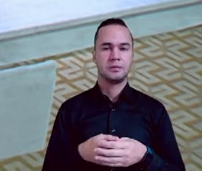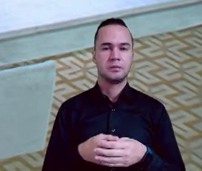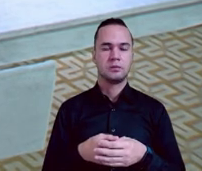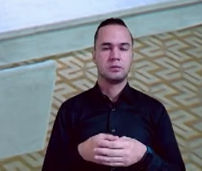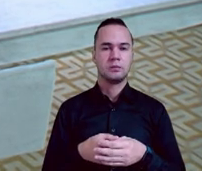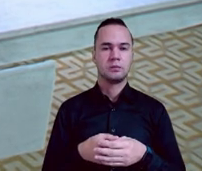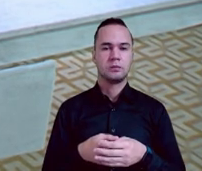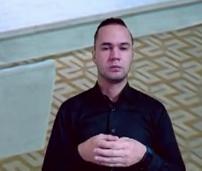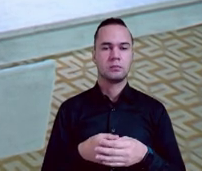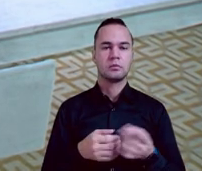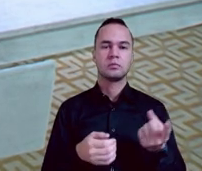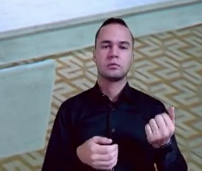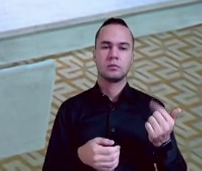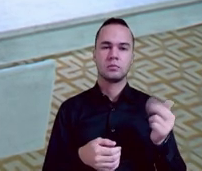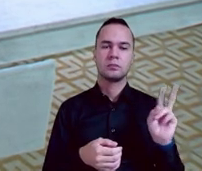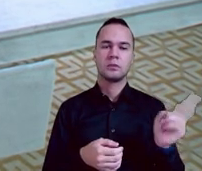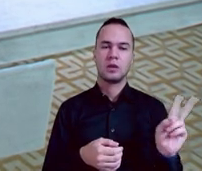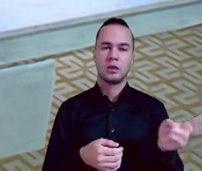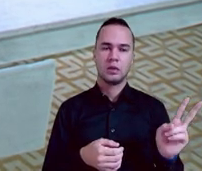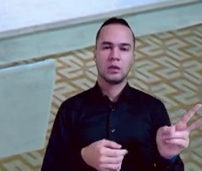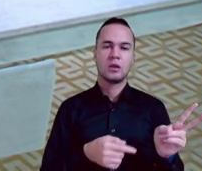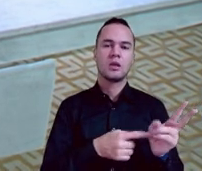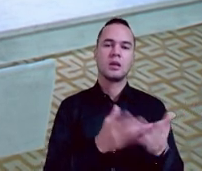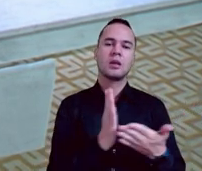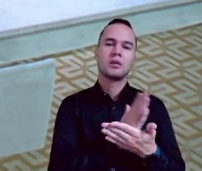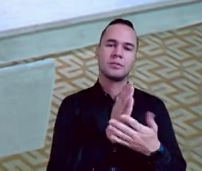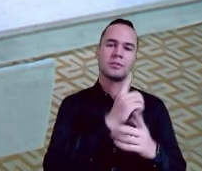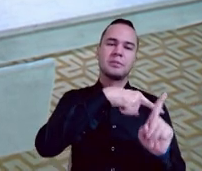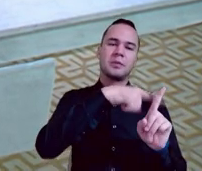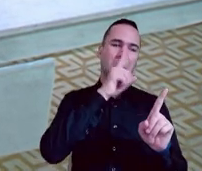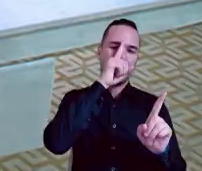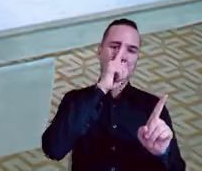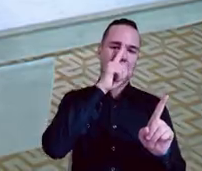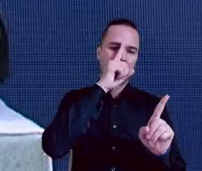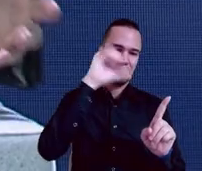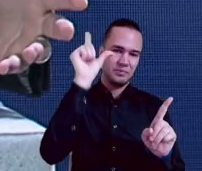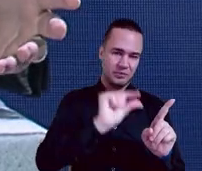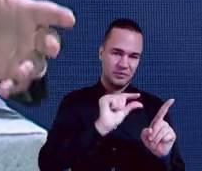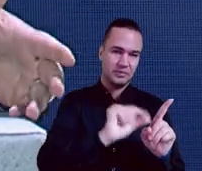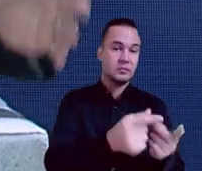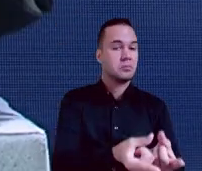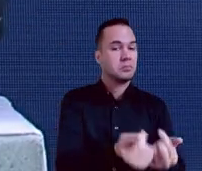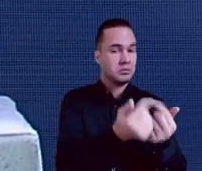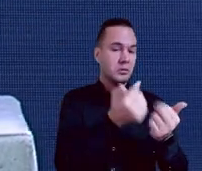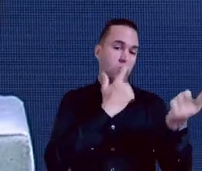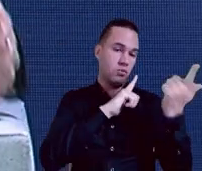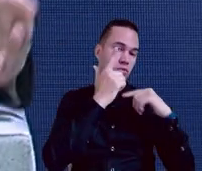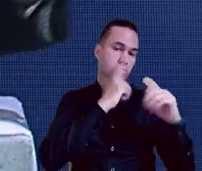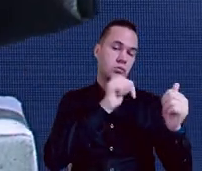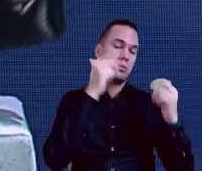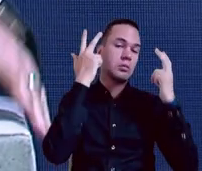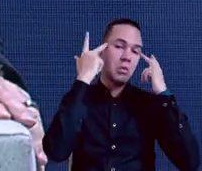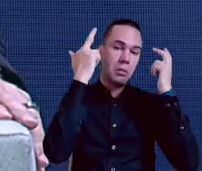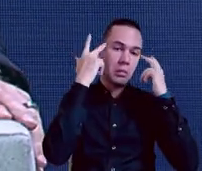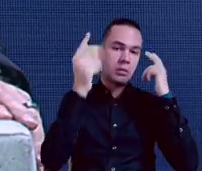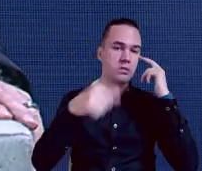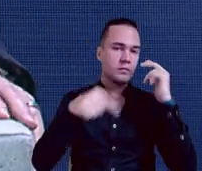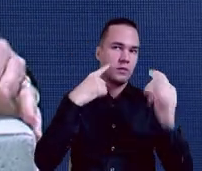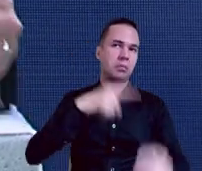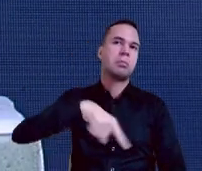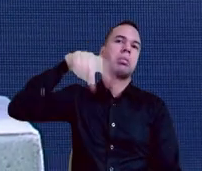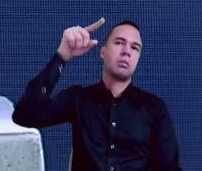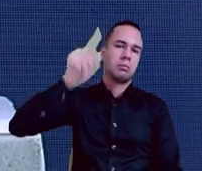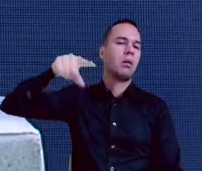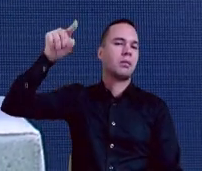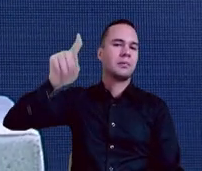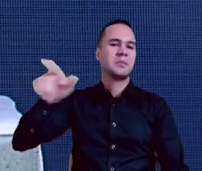renda fixa para uma classe de ativos de menor risco que tá entregando uma rentabilidade isso é normal nos círculos que a gente vê mas concordando com a Carol